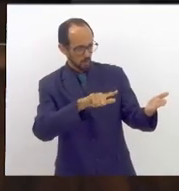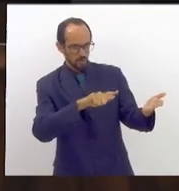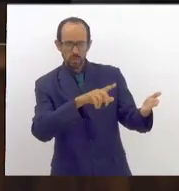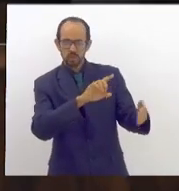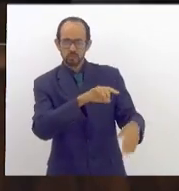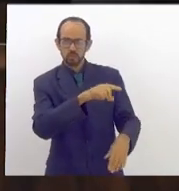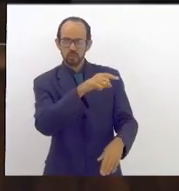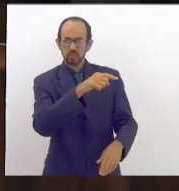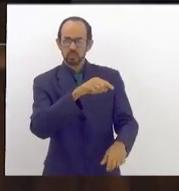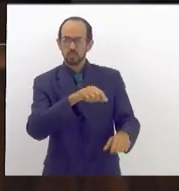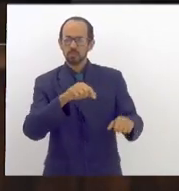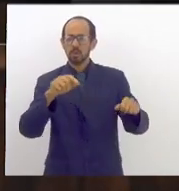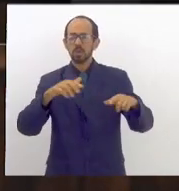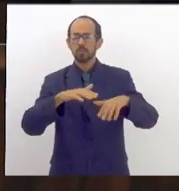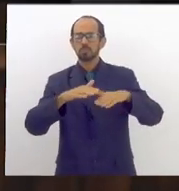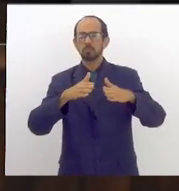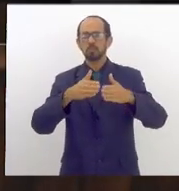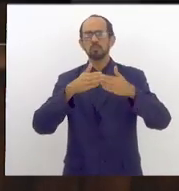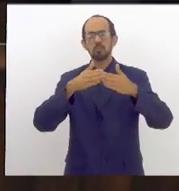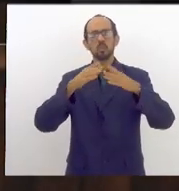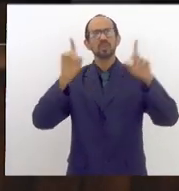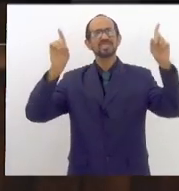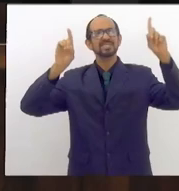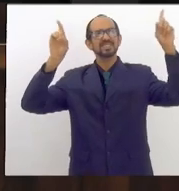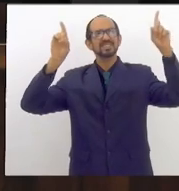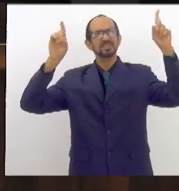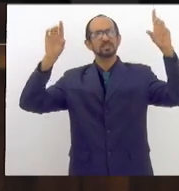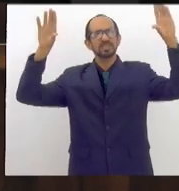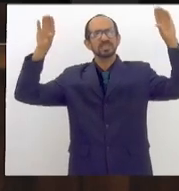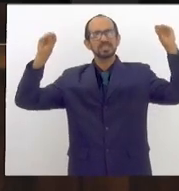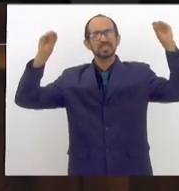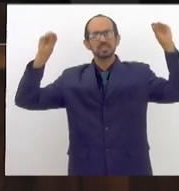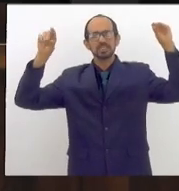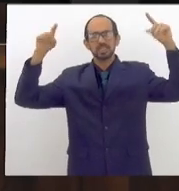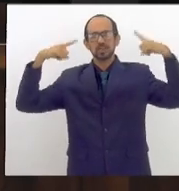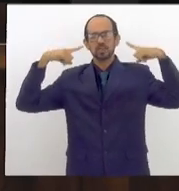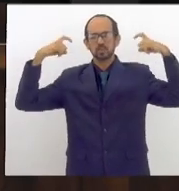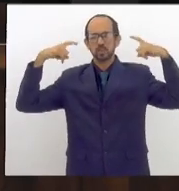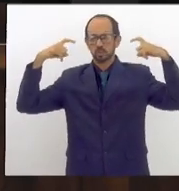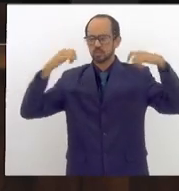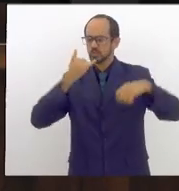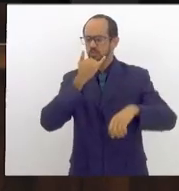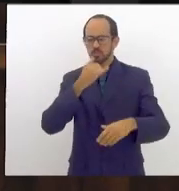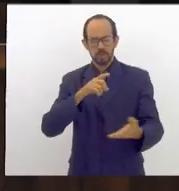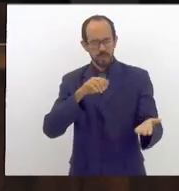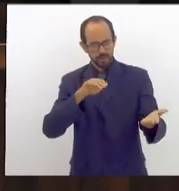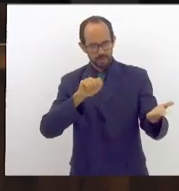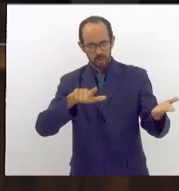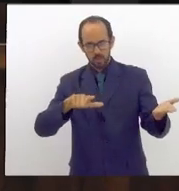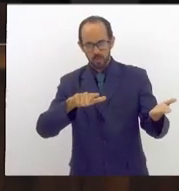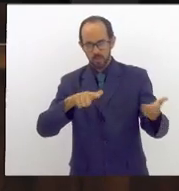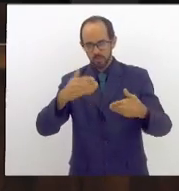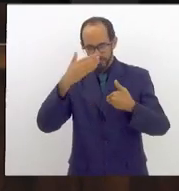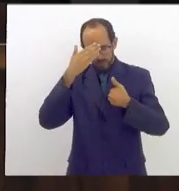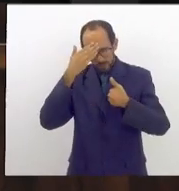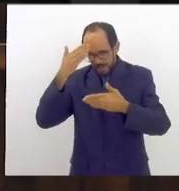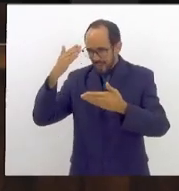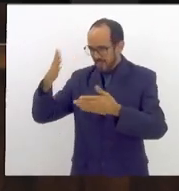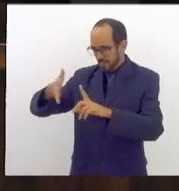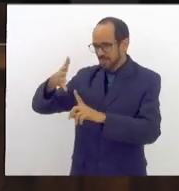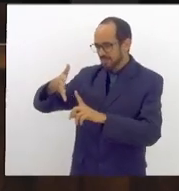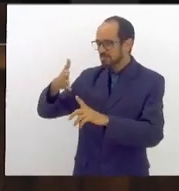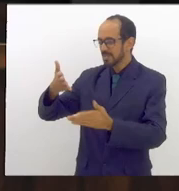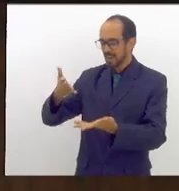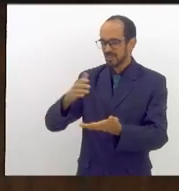do plenário tira lá de cima por favor tá bom porque desculpa Daniel Muito obrigado já pelas palavras